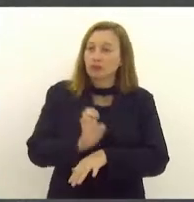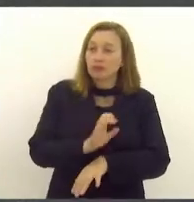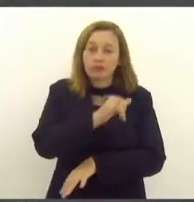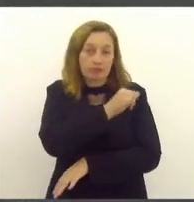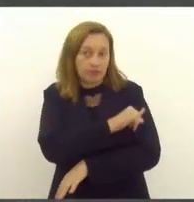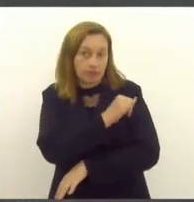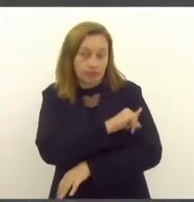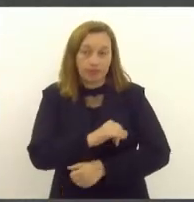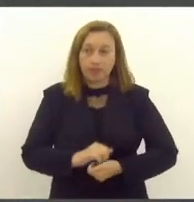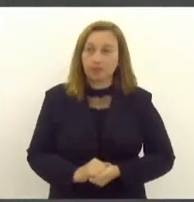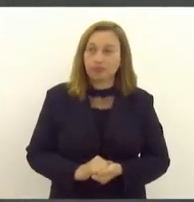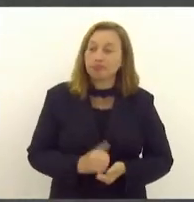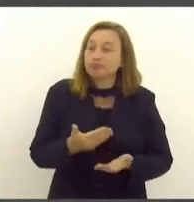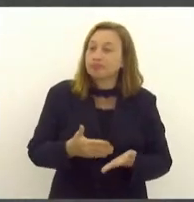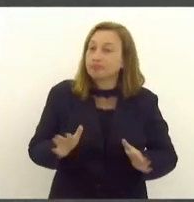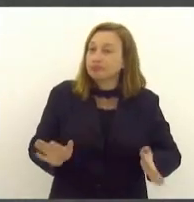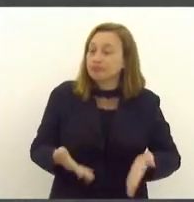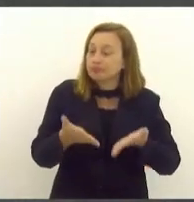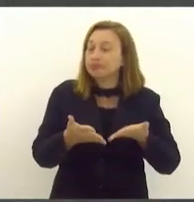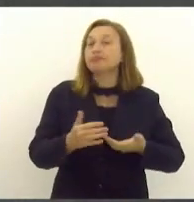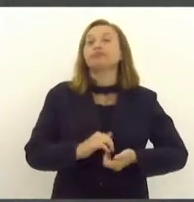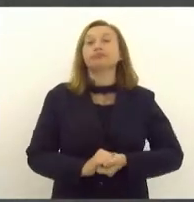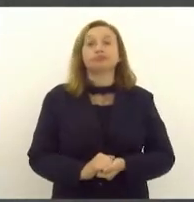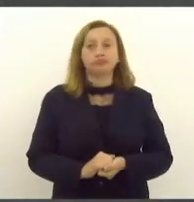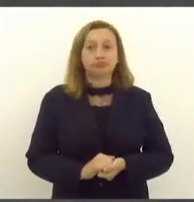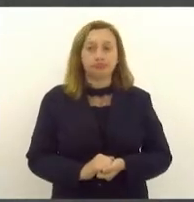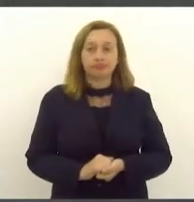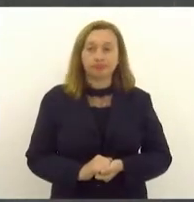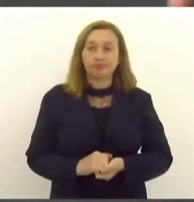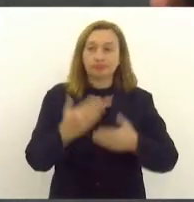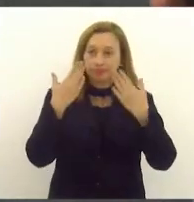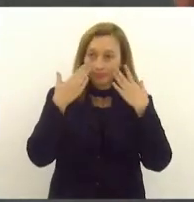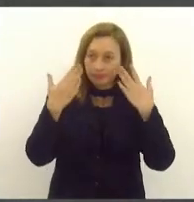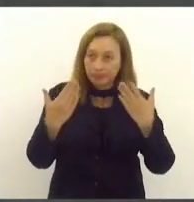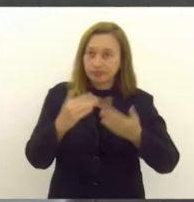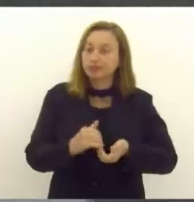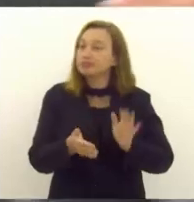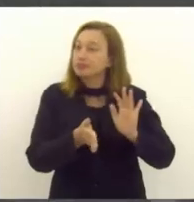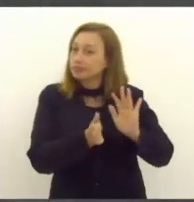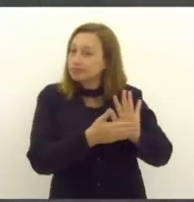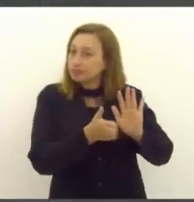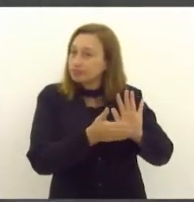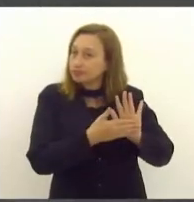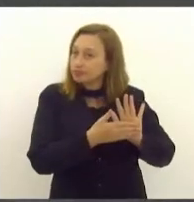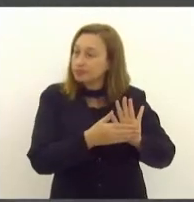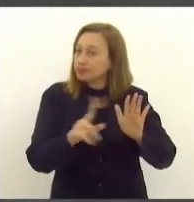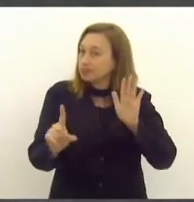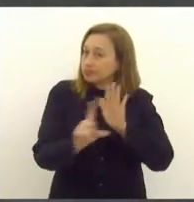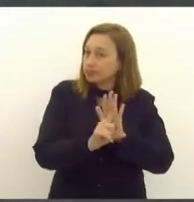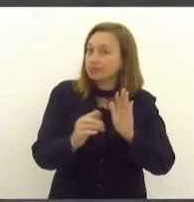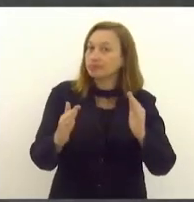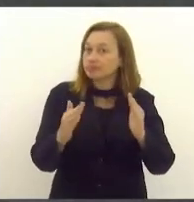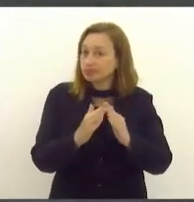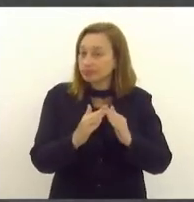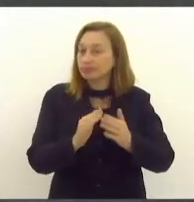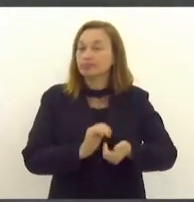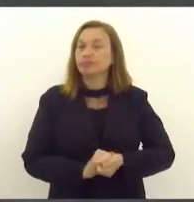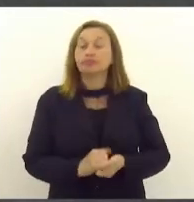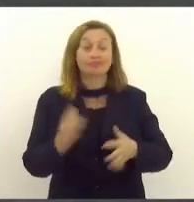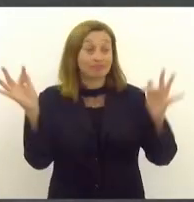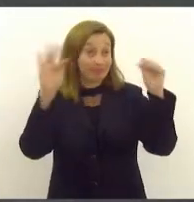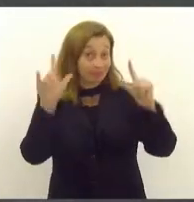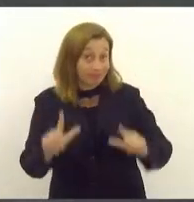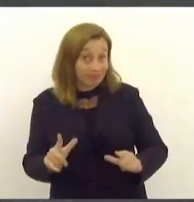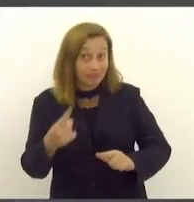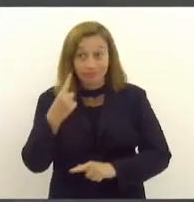Estado do Rio de Janeiro iniciativas louváveis tem sido apresentadas como proposta de lei nesta casa fico feliz